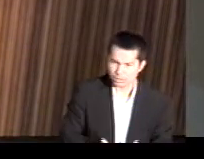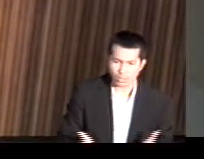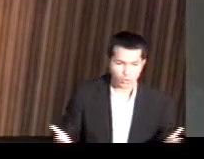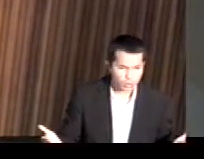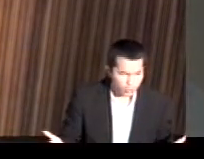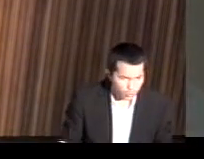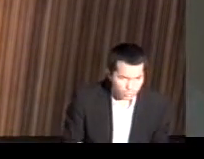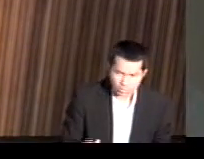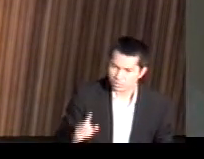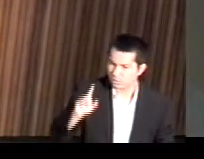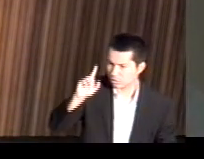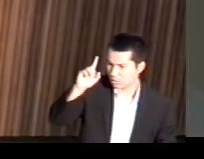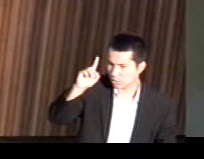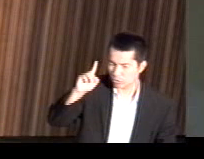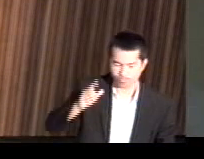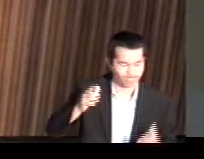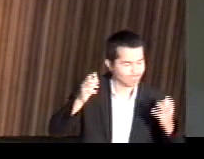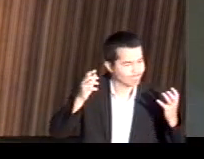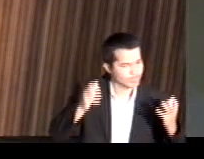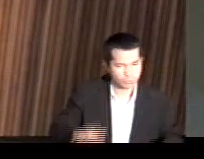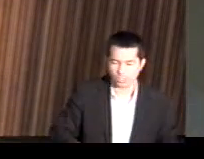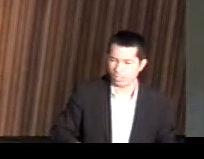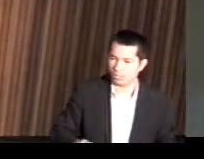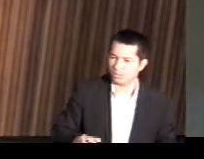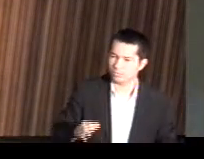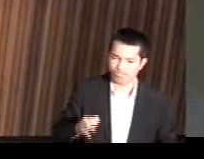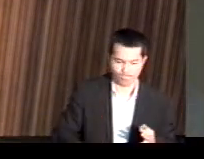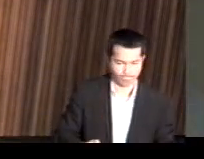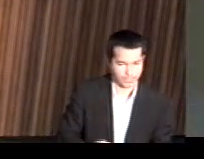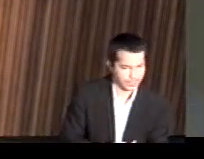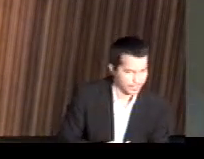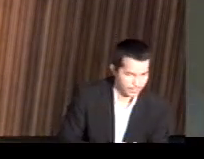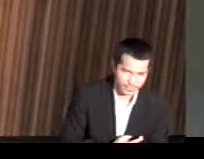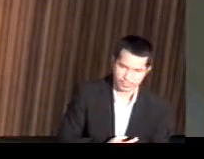de injustiça e impiedade.